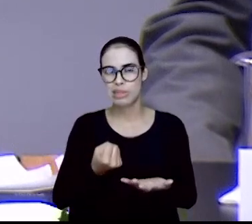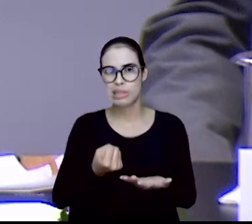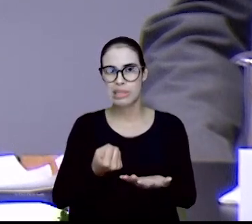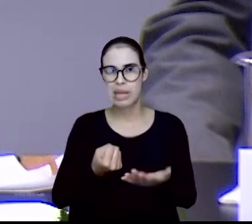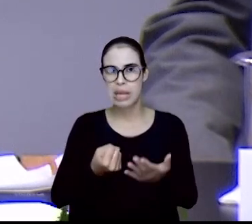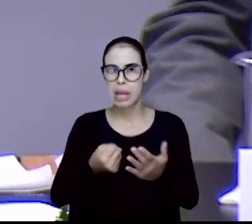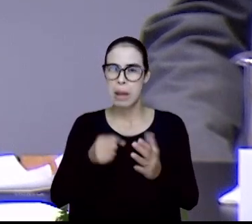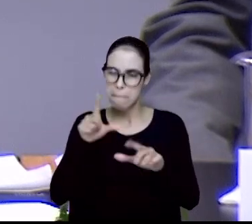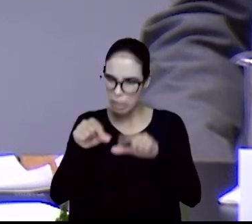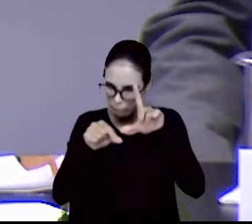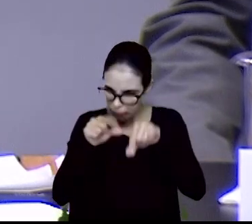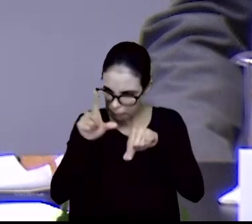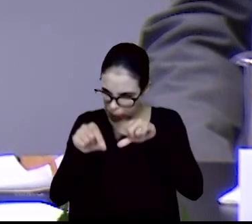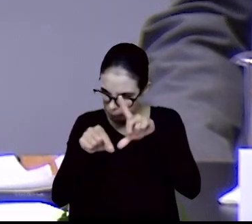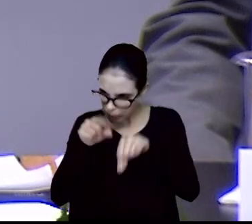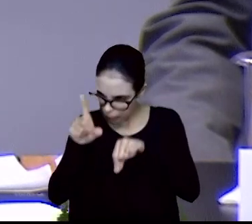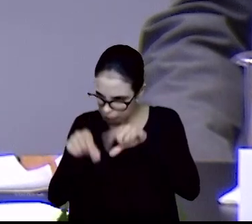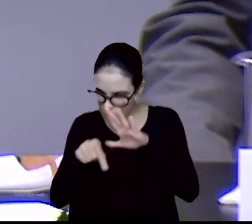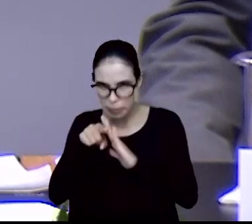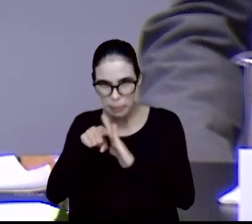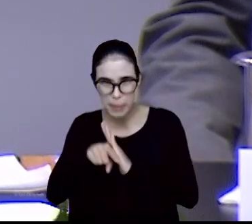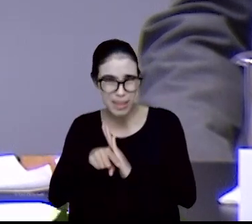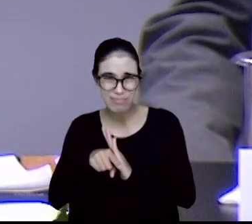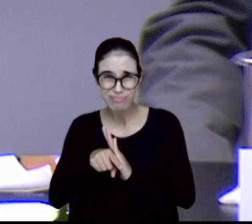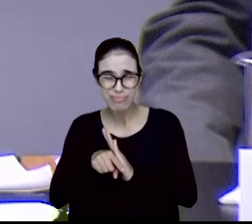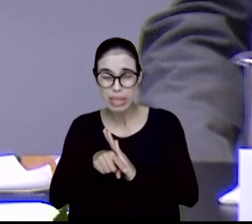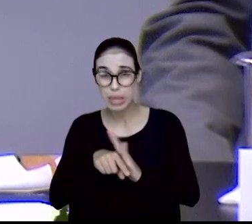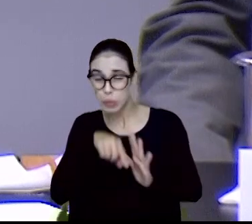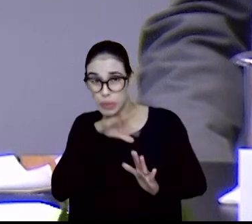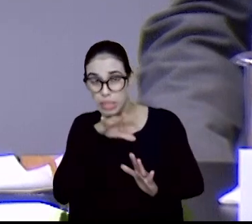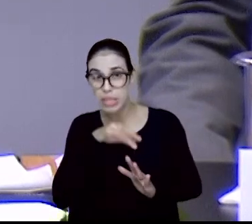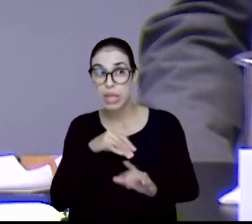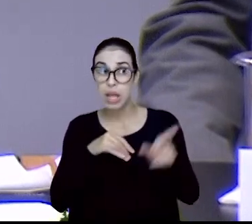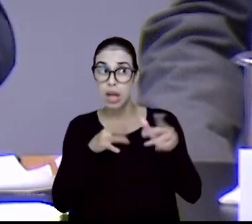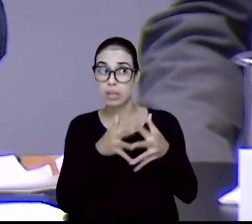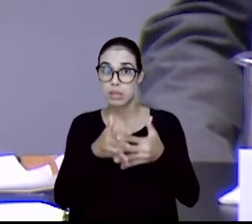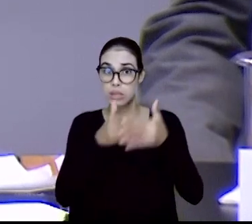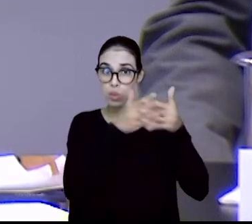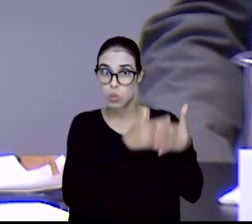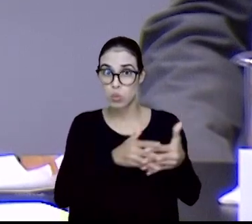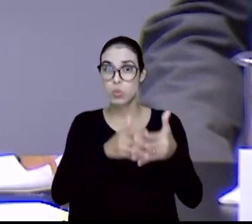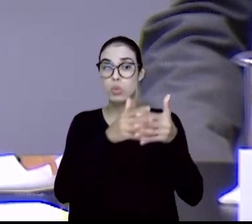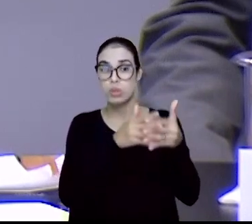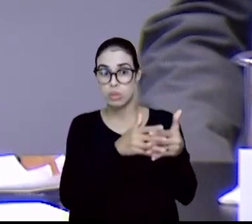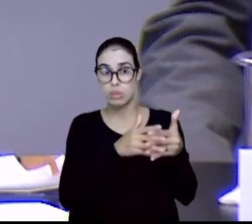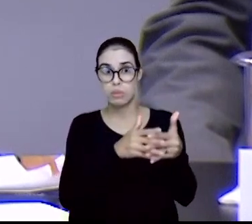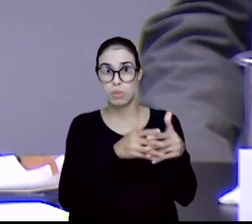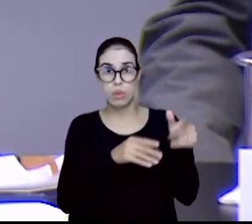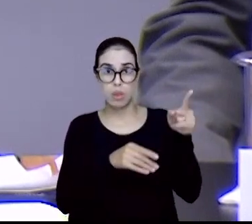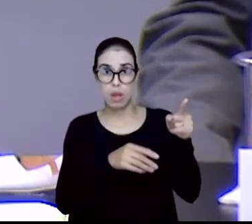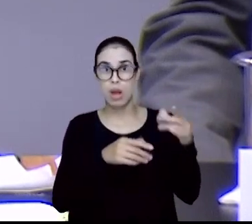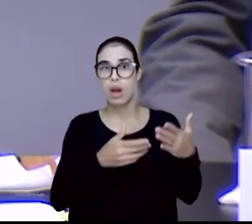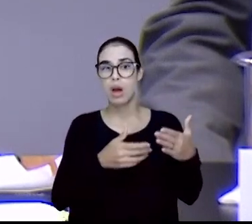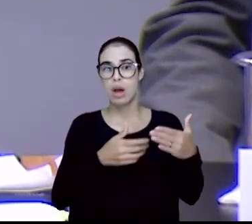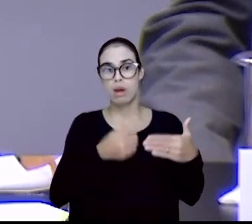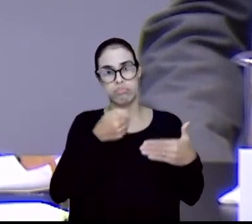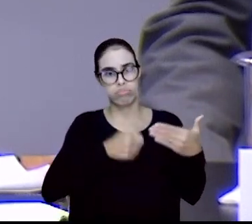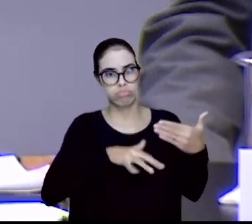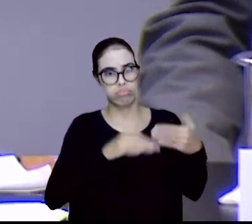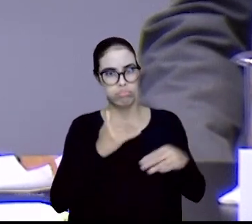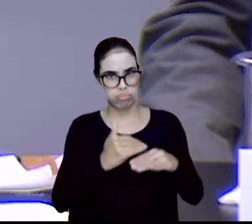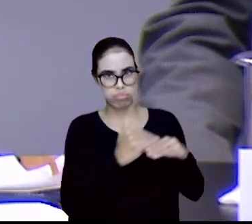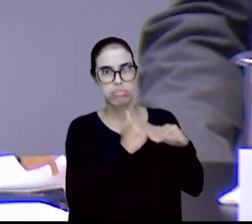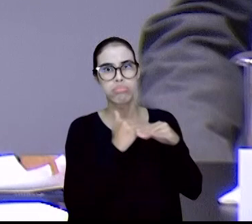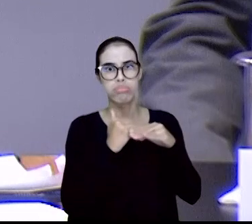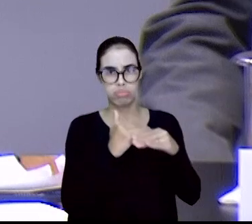precedente. Nos Estados Unidos, que é onde eu conheço melhor, como o precedente desde sempre é fonte formal do direito, eles